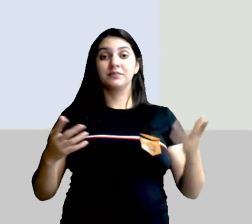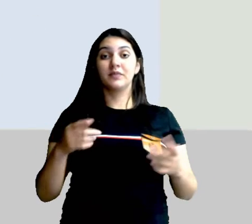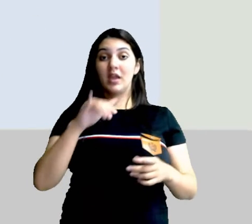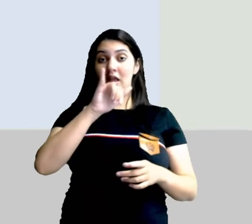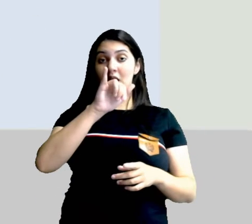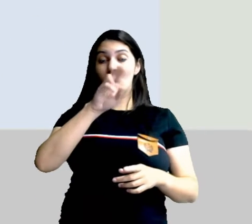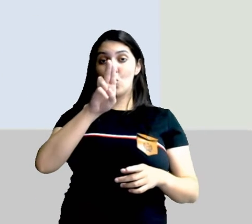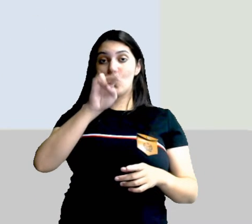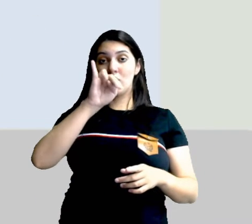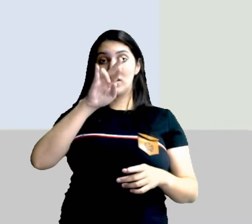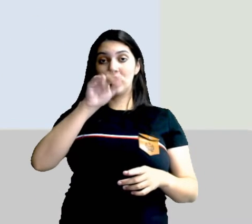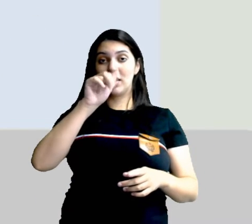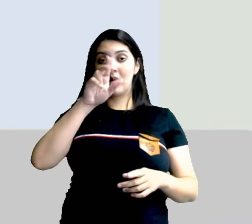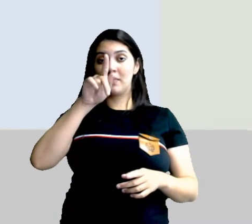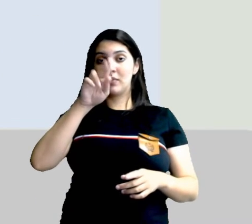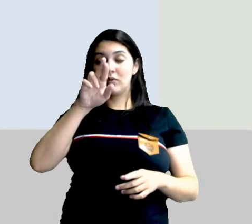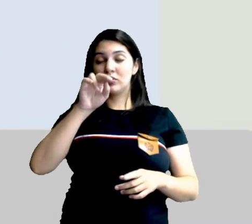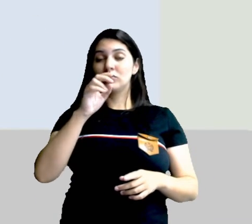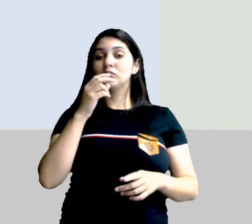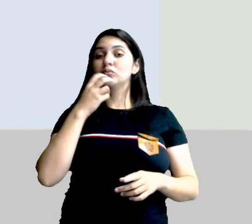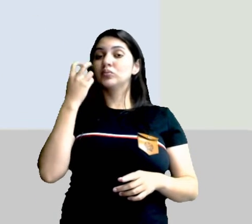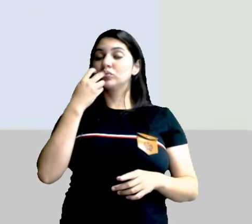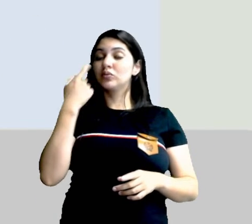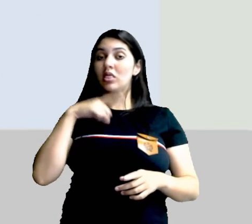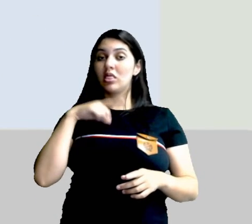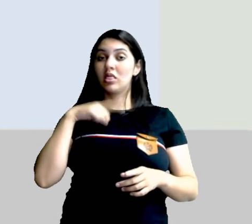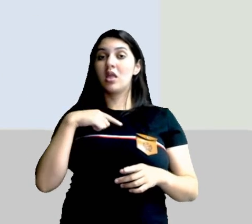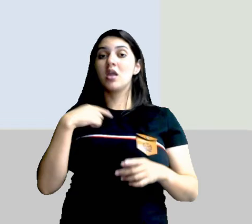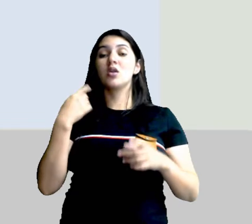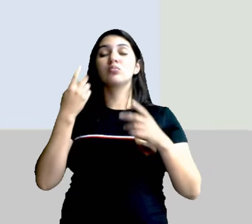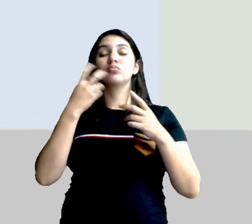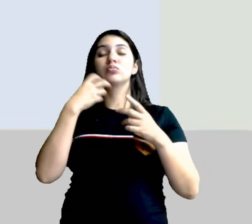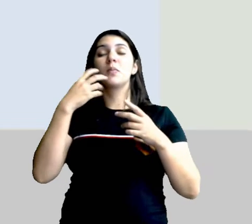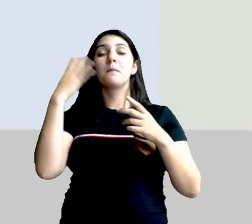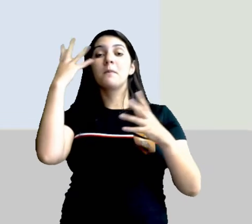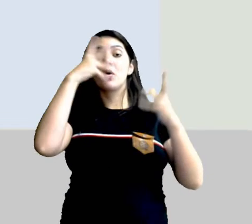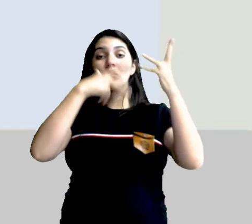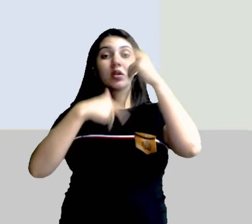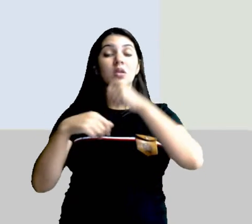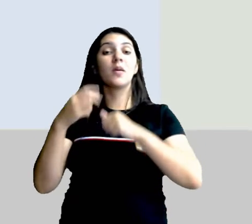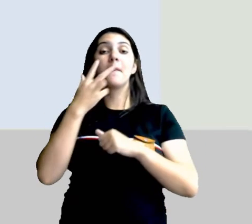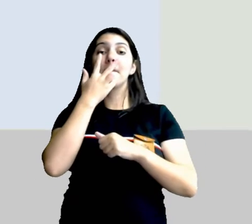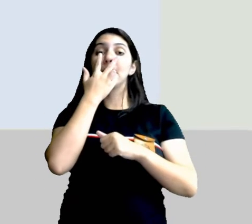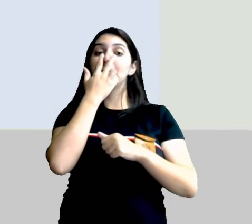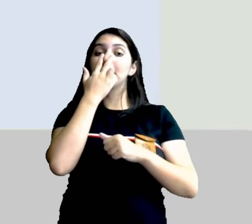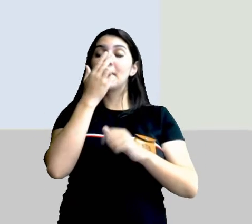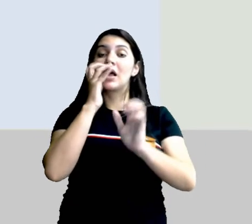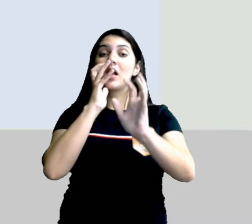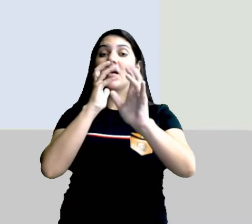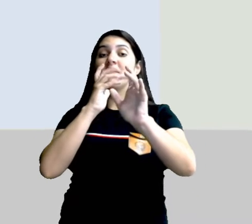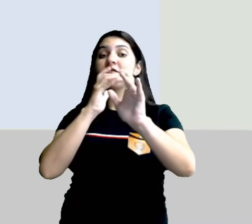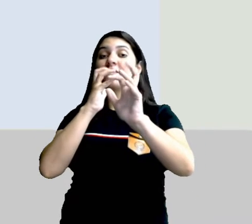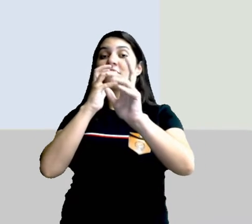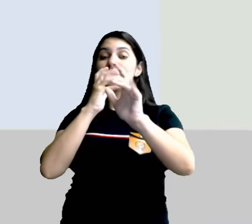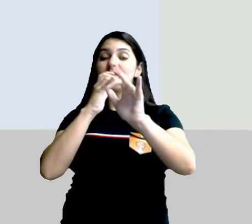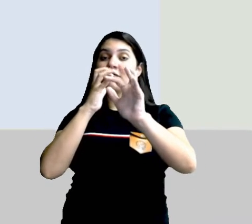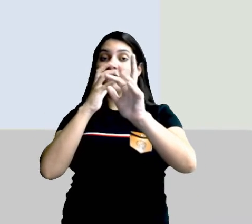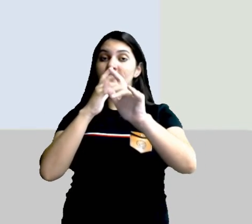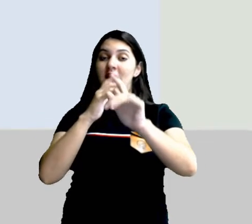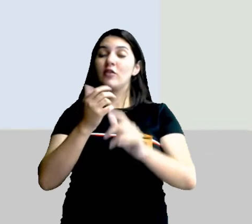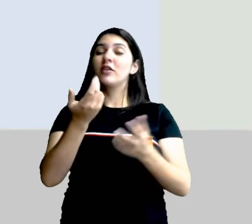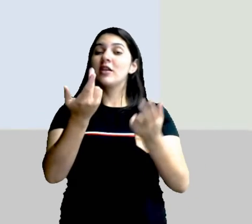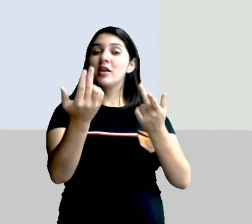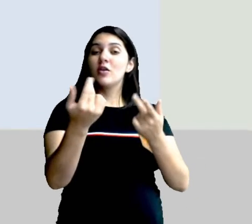canto muito bonito, parecido com a flauta do nosso personagem que ele